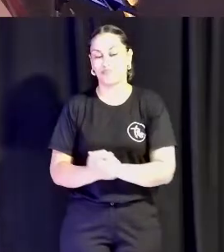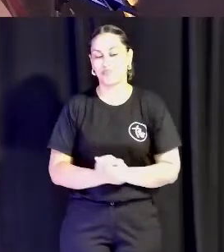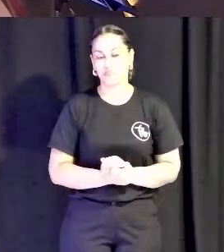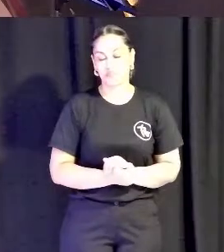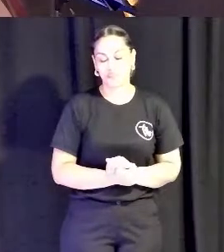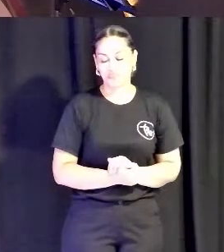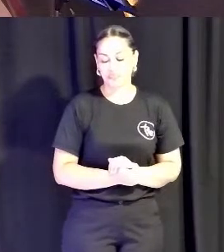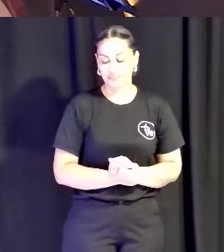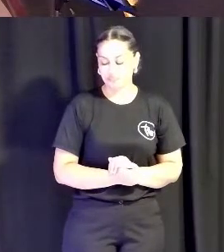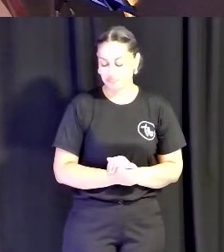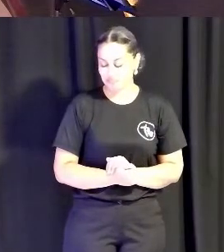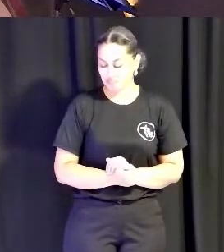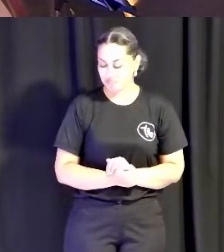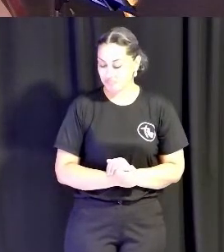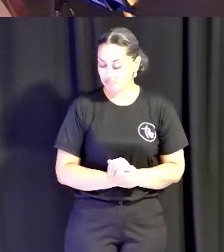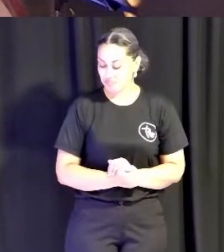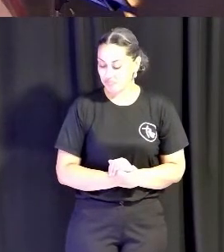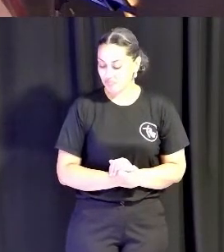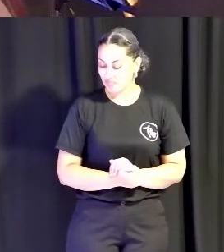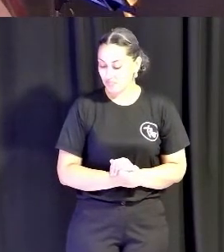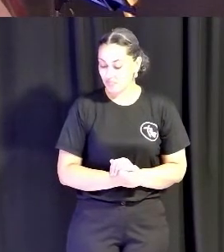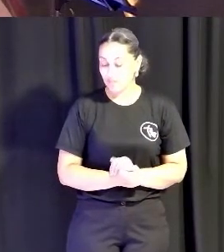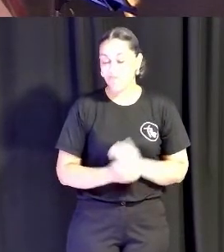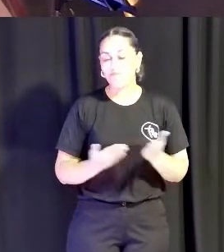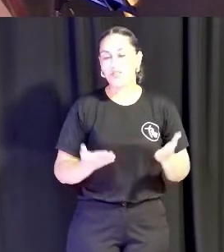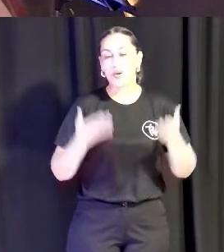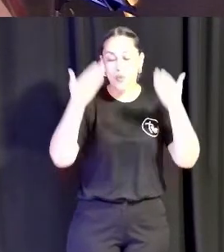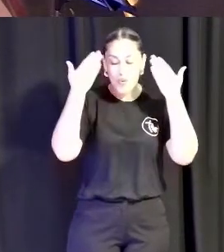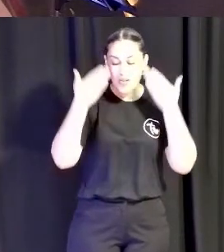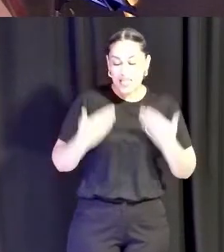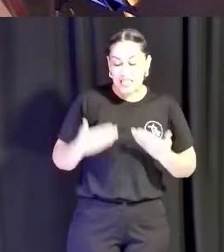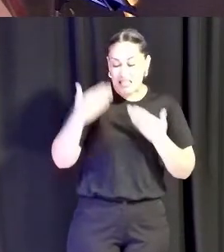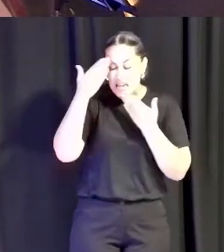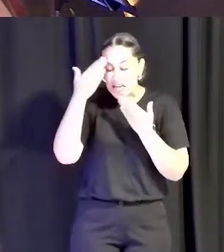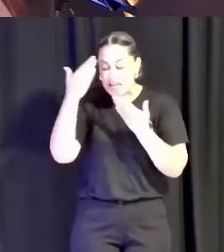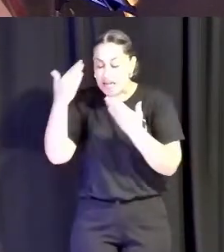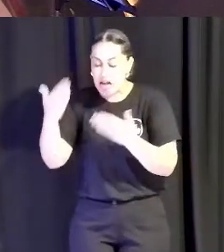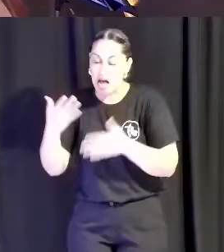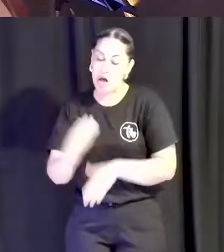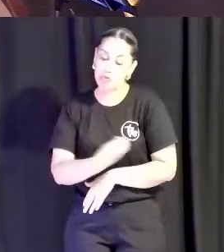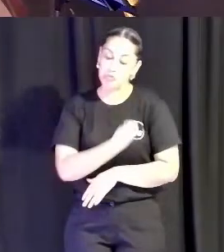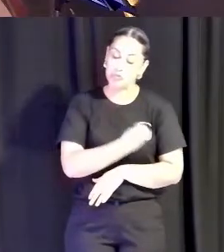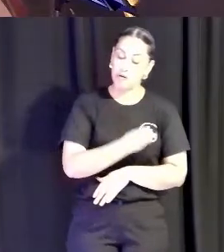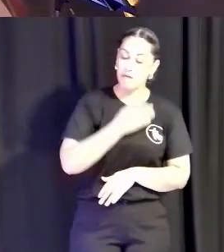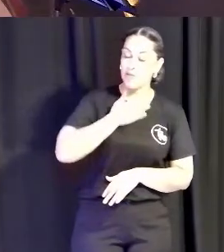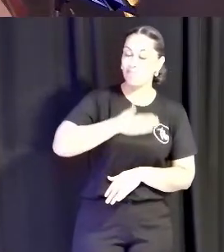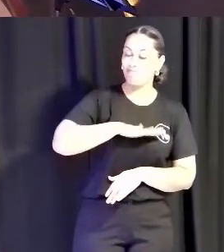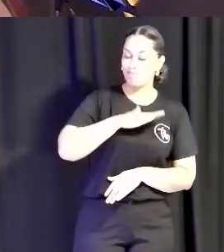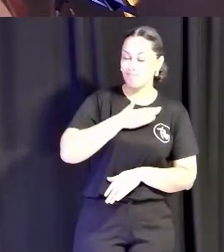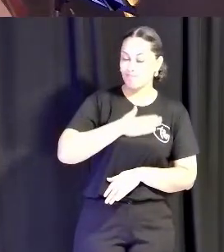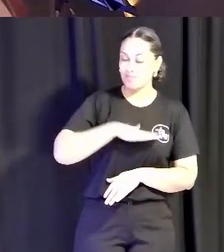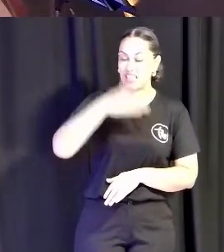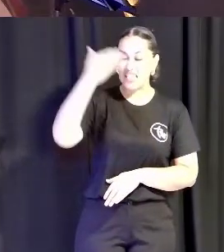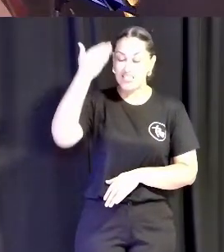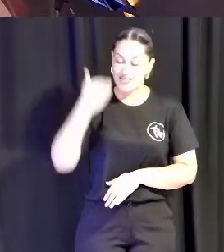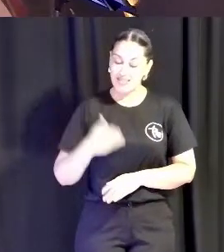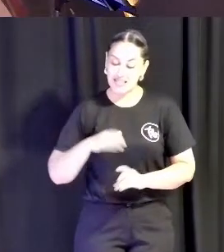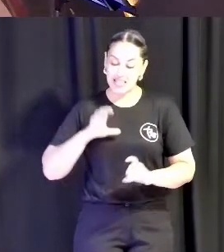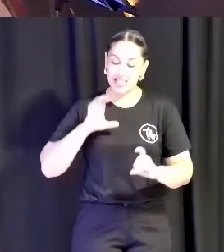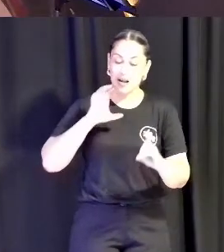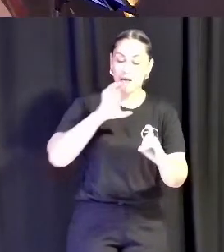Por fim, ser grato, viver satisfeito, ser